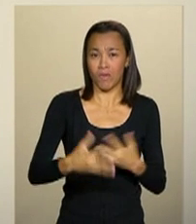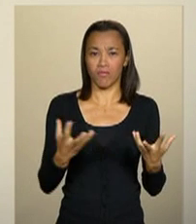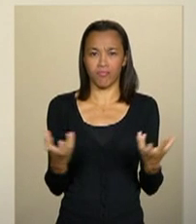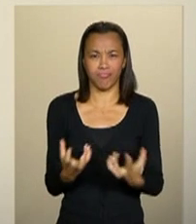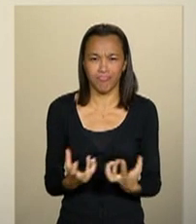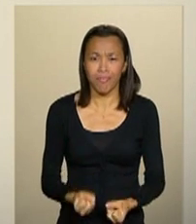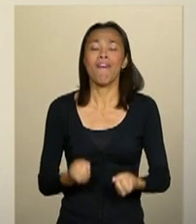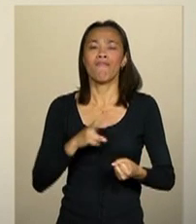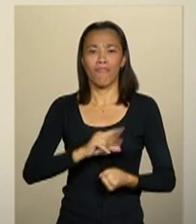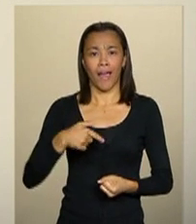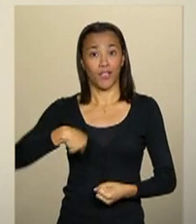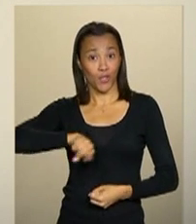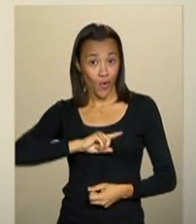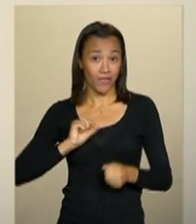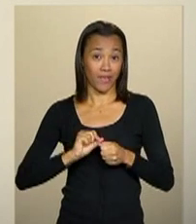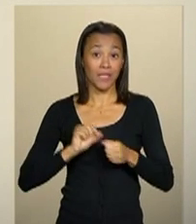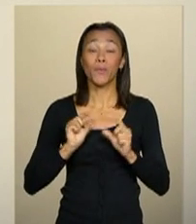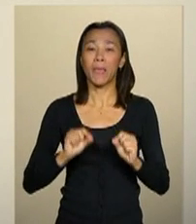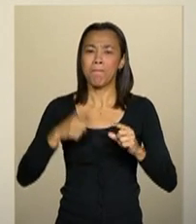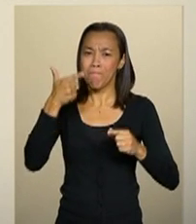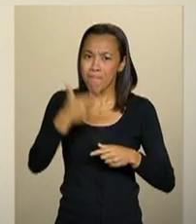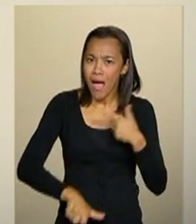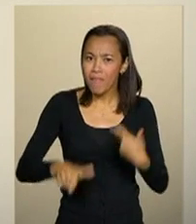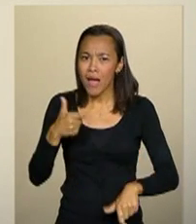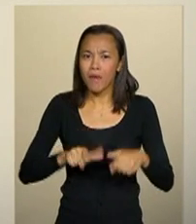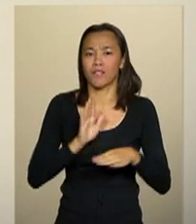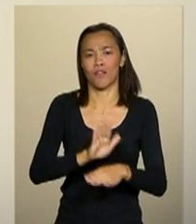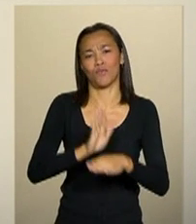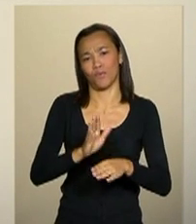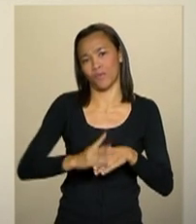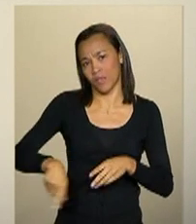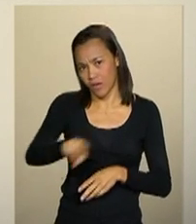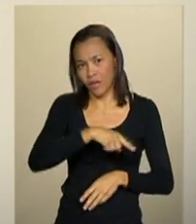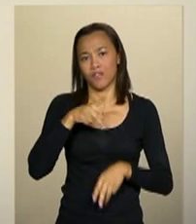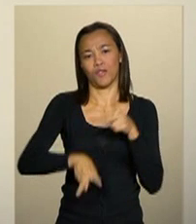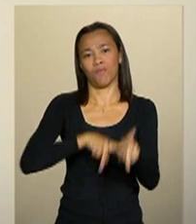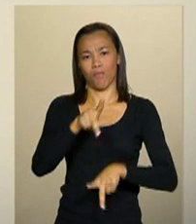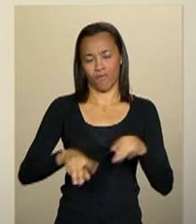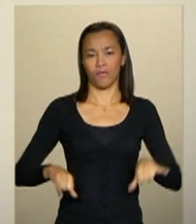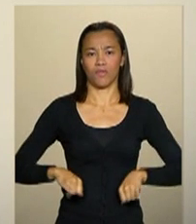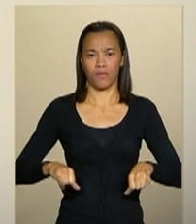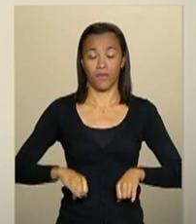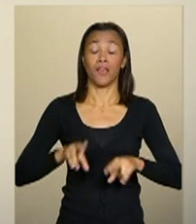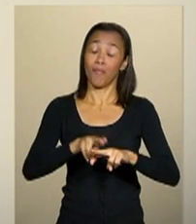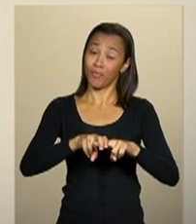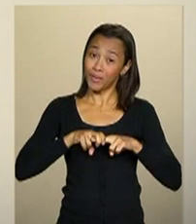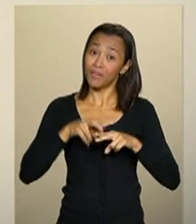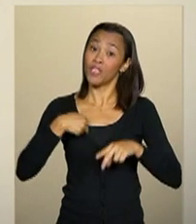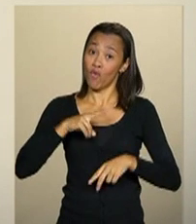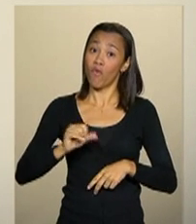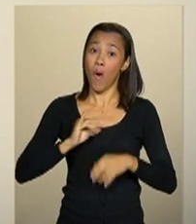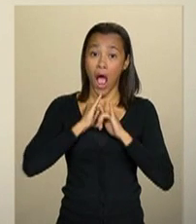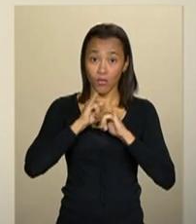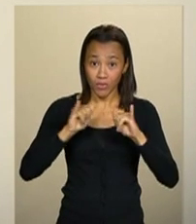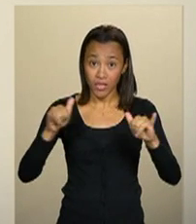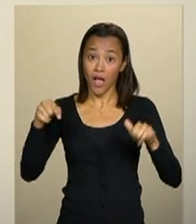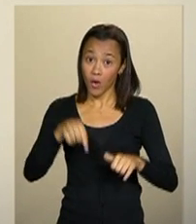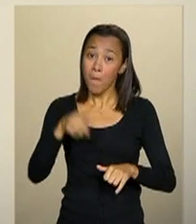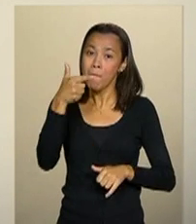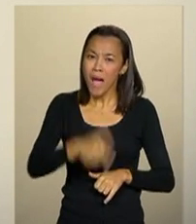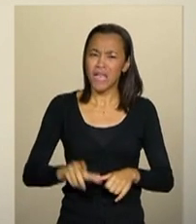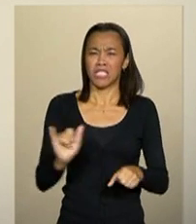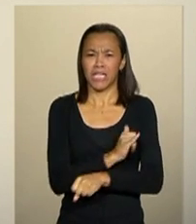vai exigir de nós mas medidas de apoio à população atingida e é por isso que eu vou anunciar agora